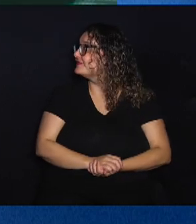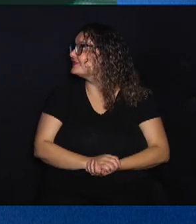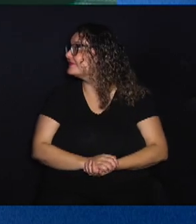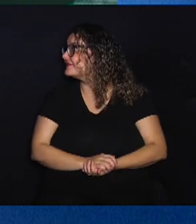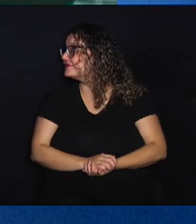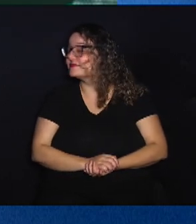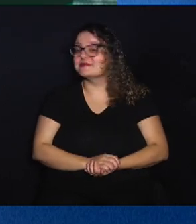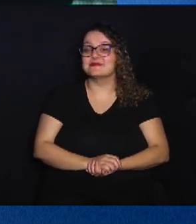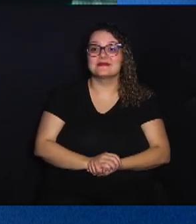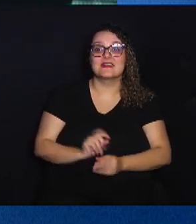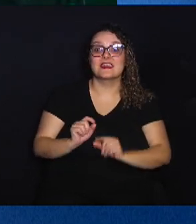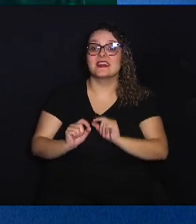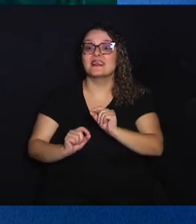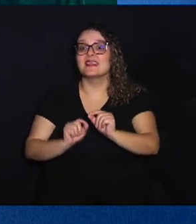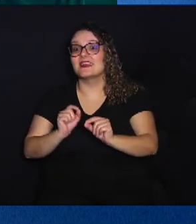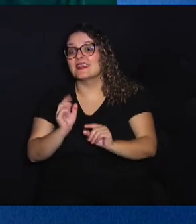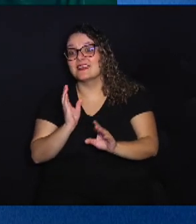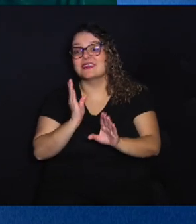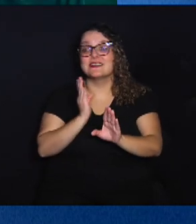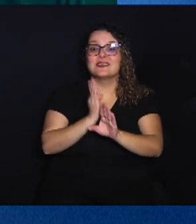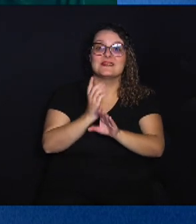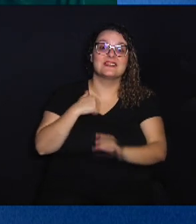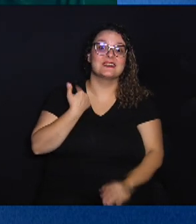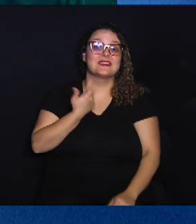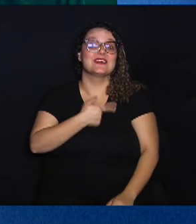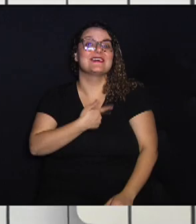nos achar.